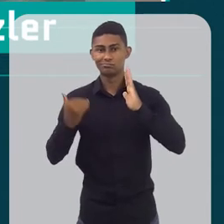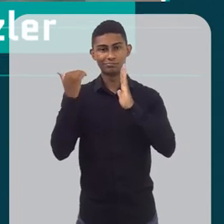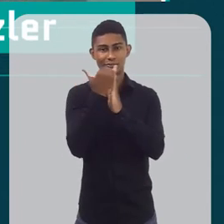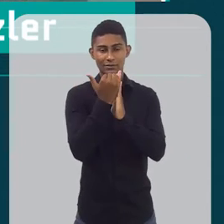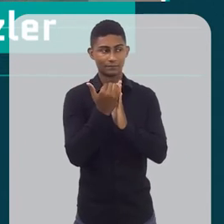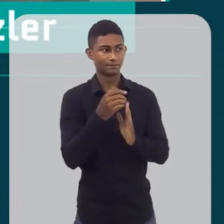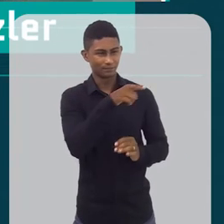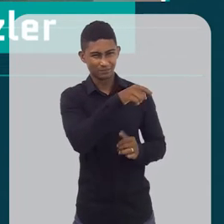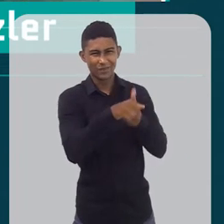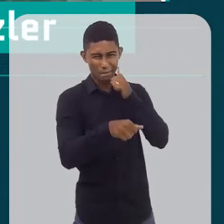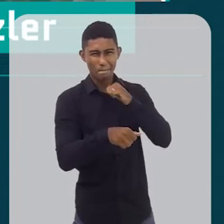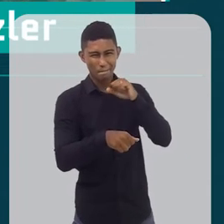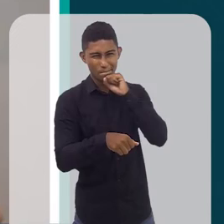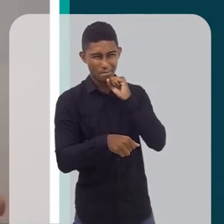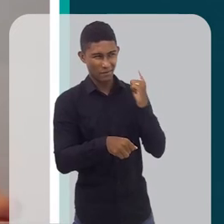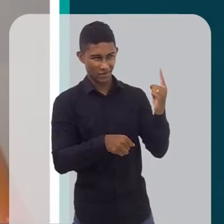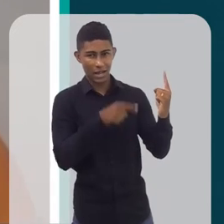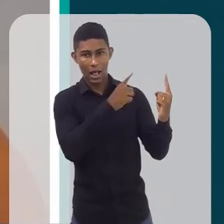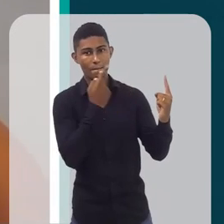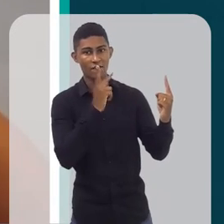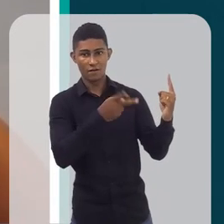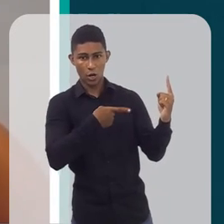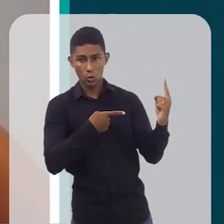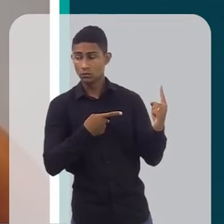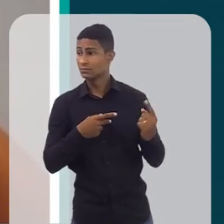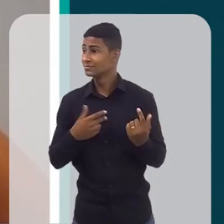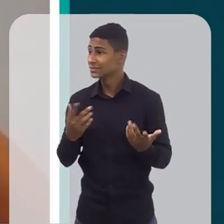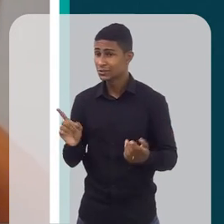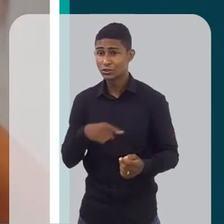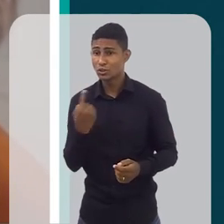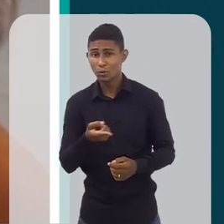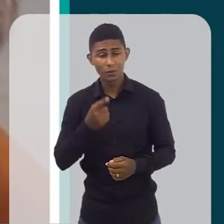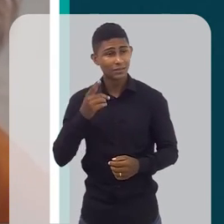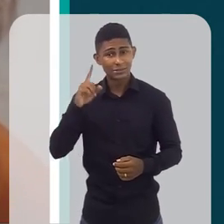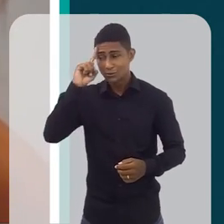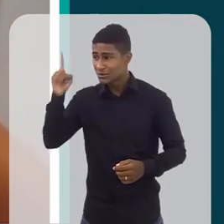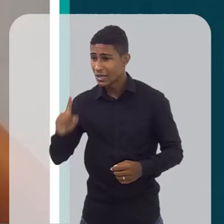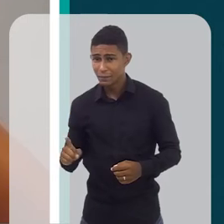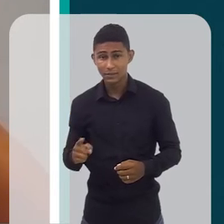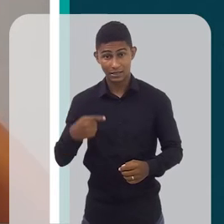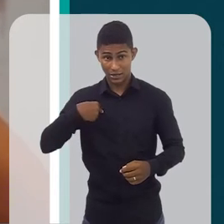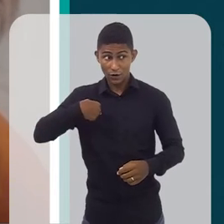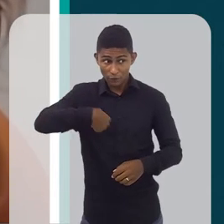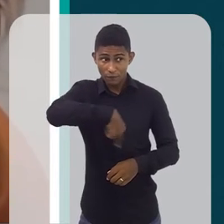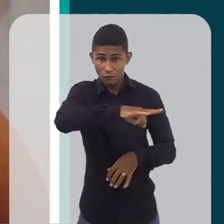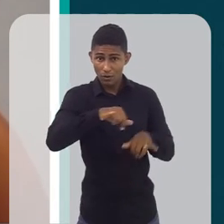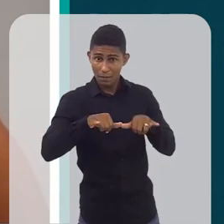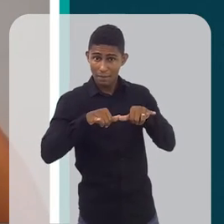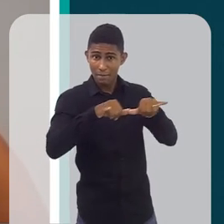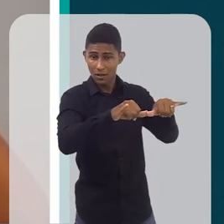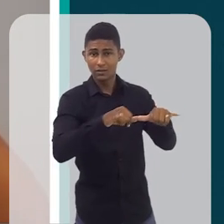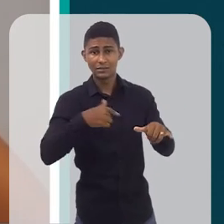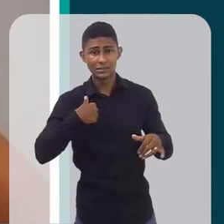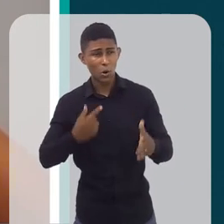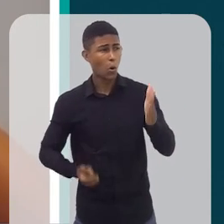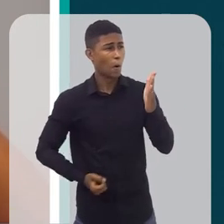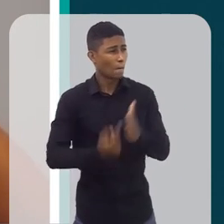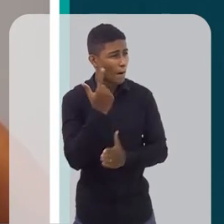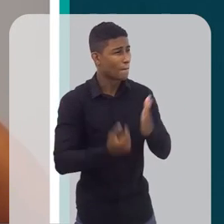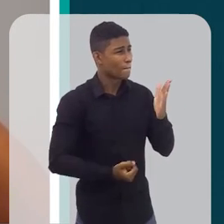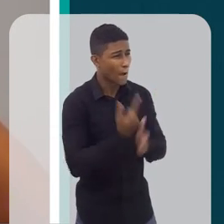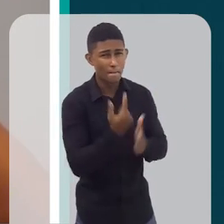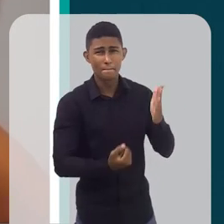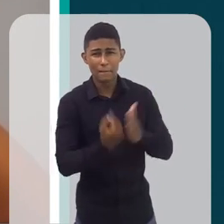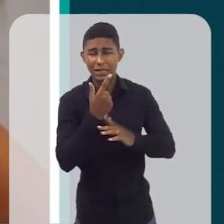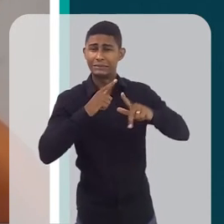eu ouvi uma mãe assim falando: a gente não sabia o que que ia acontecer. Eu fui no mercado, eu enchi, comprei